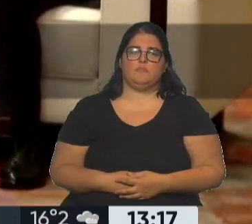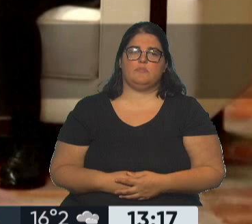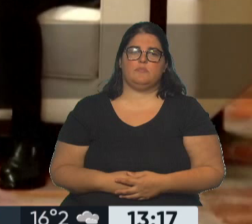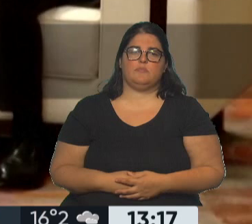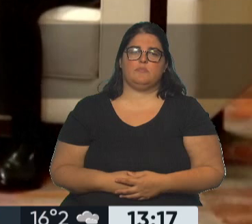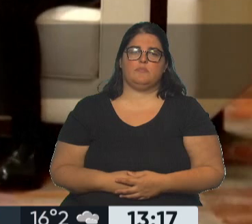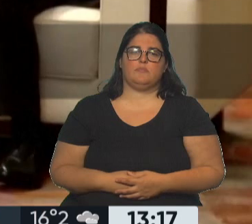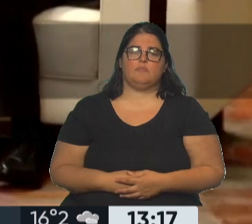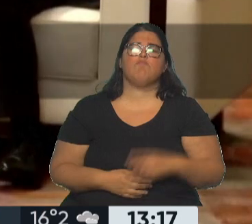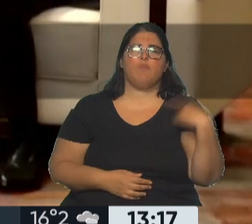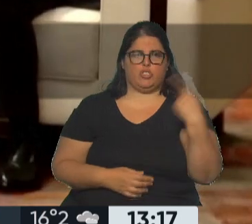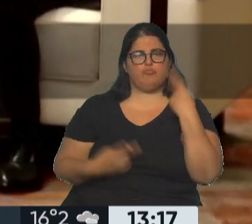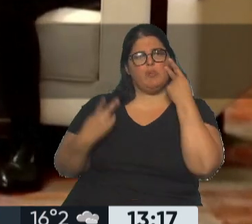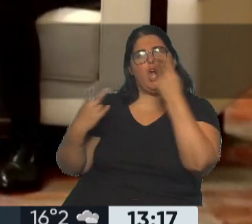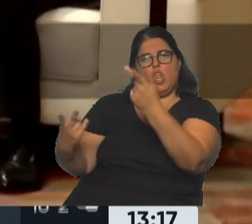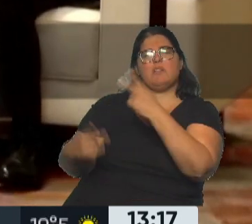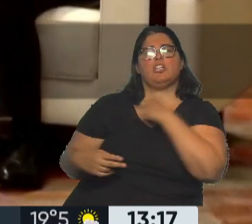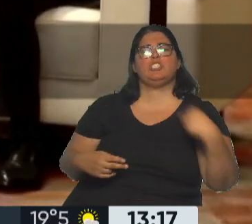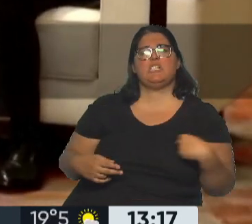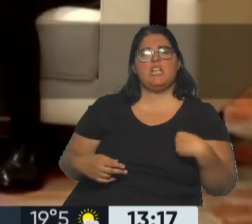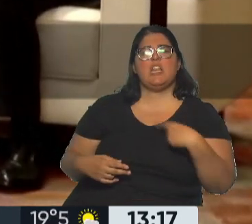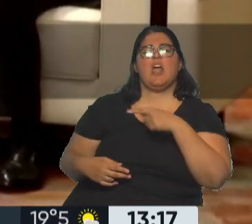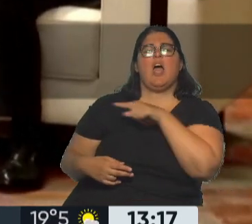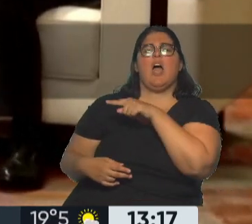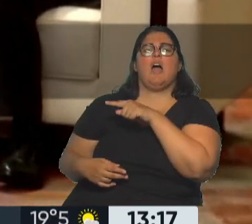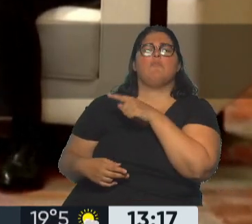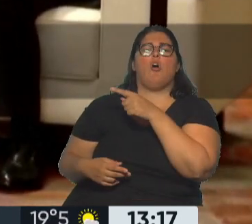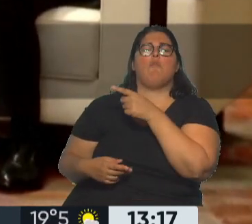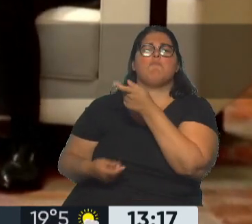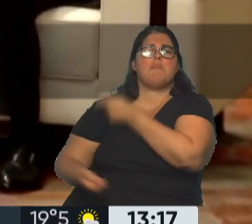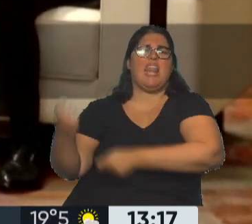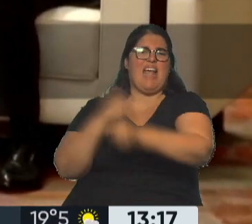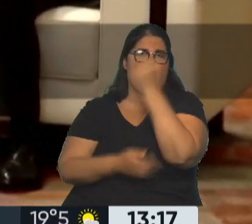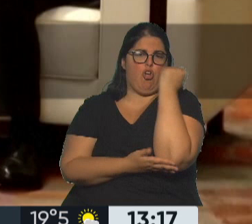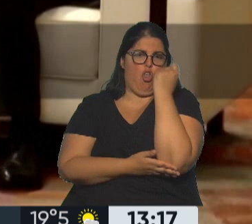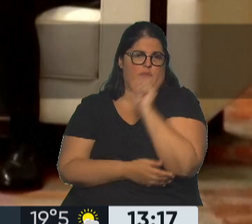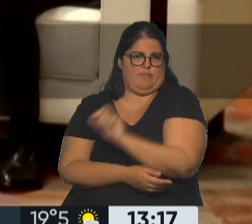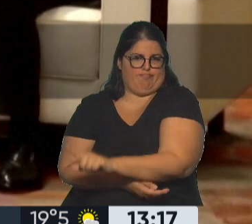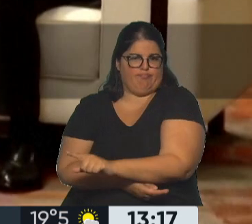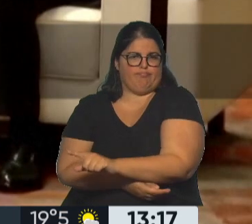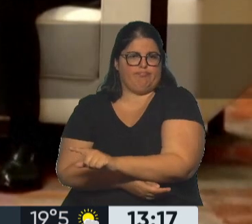Quando nós reconhecemos a China como economia de mercado,